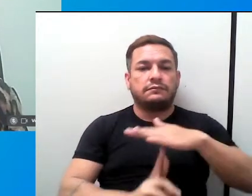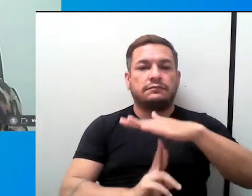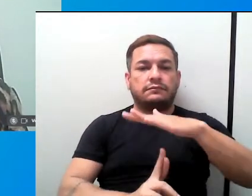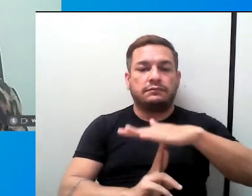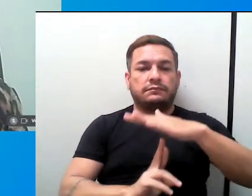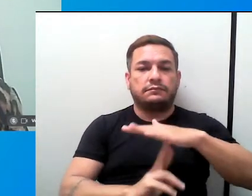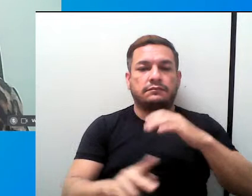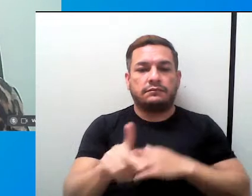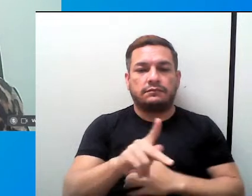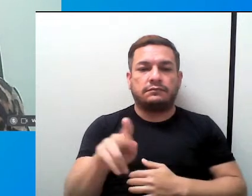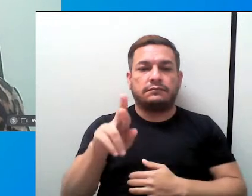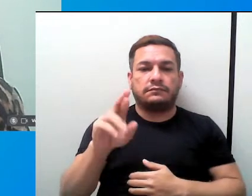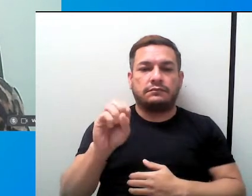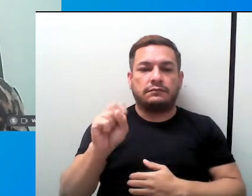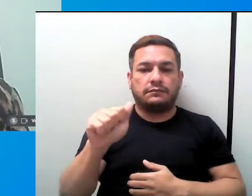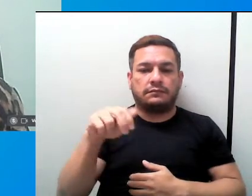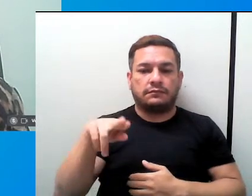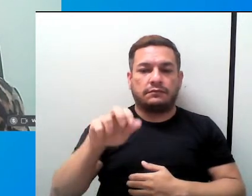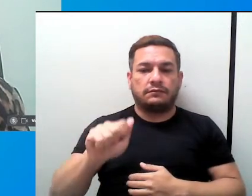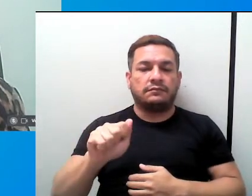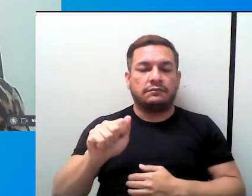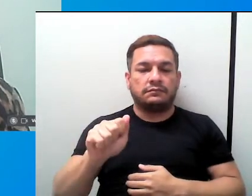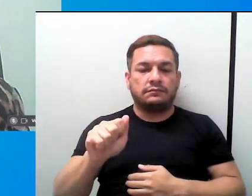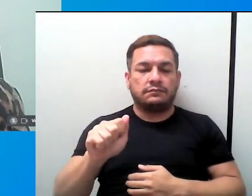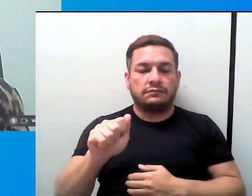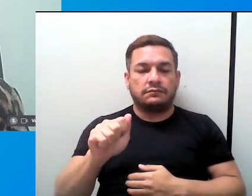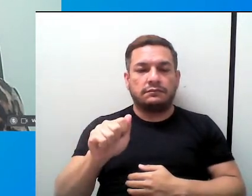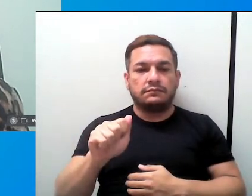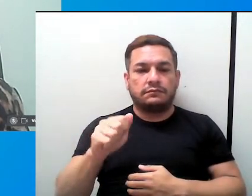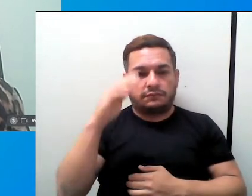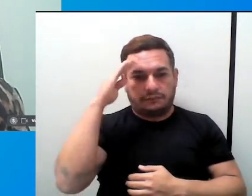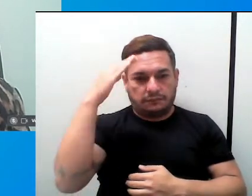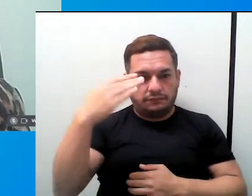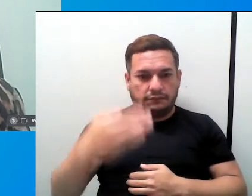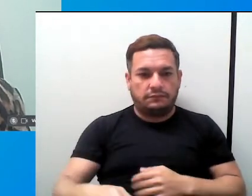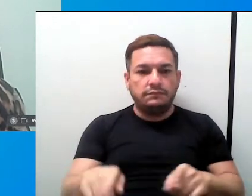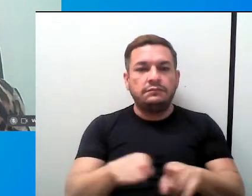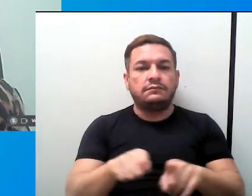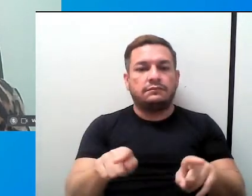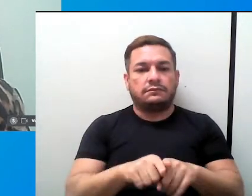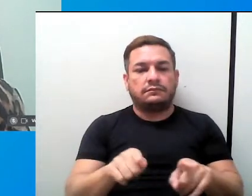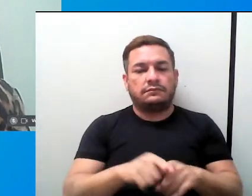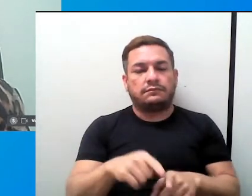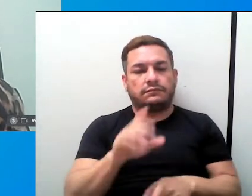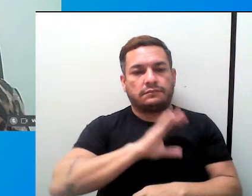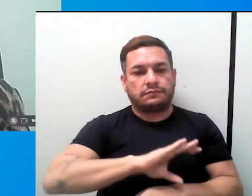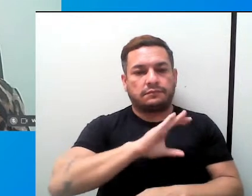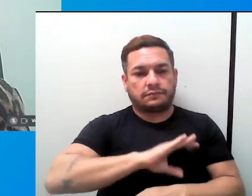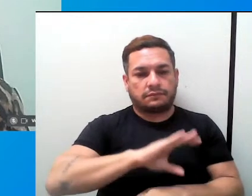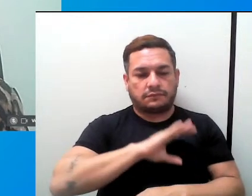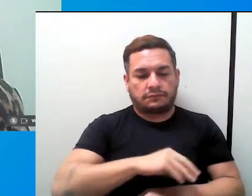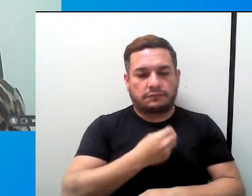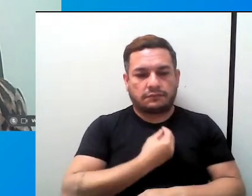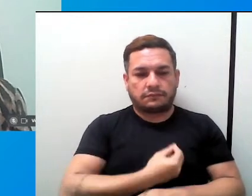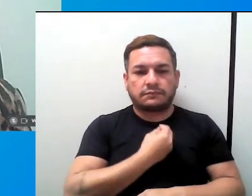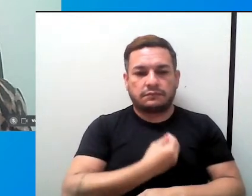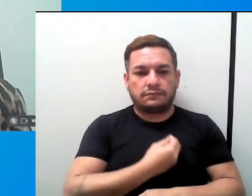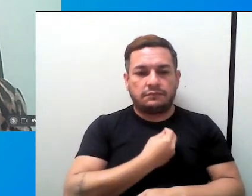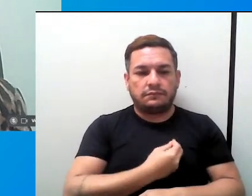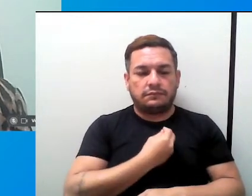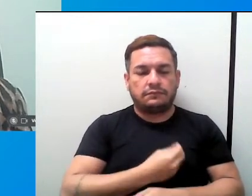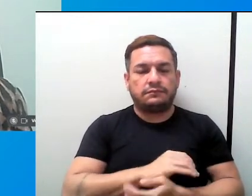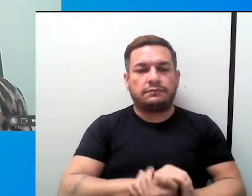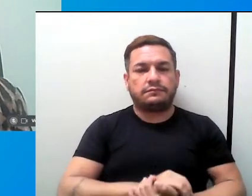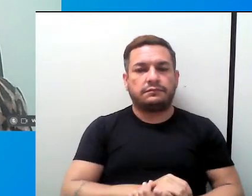professora Rosana, e em nome dela cumprimento a todos os demais colegas que estão nesse